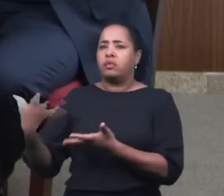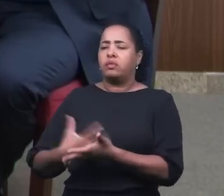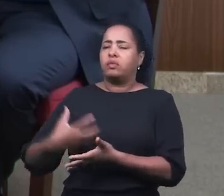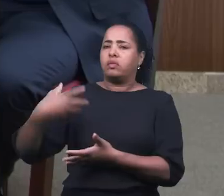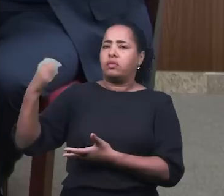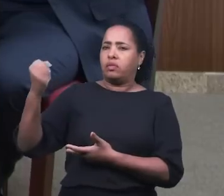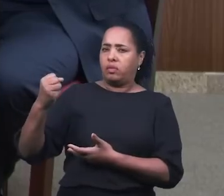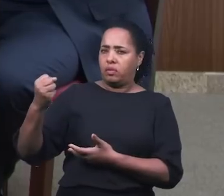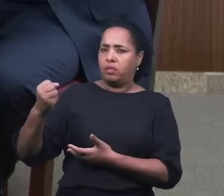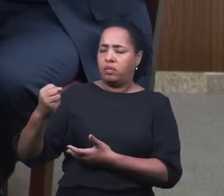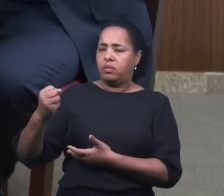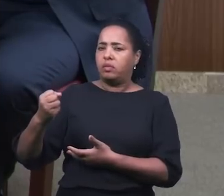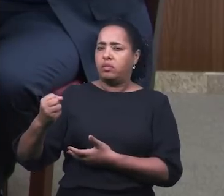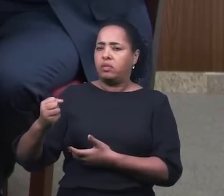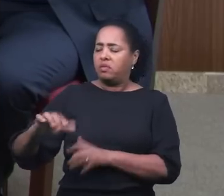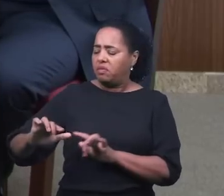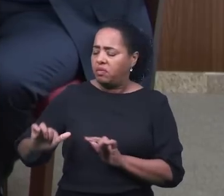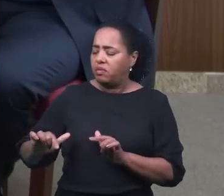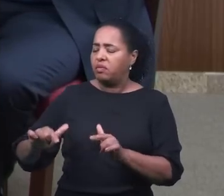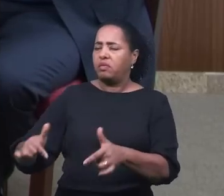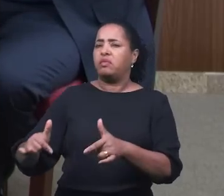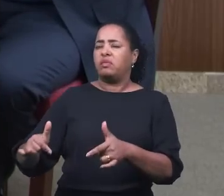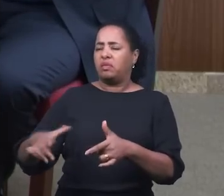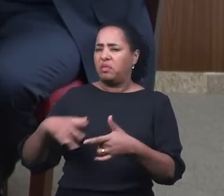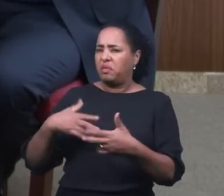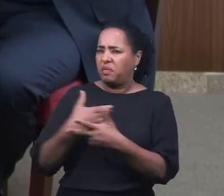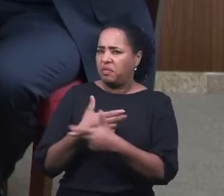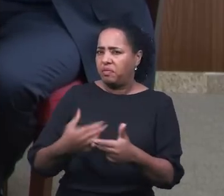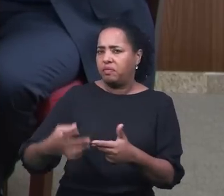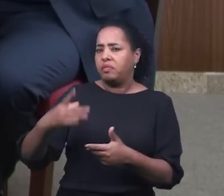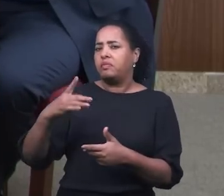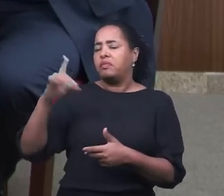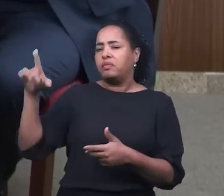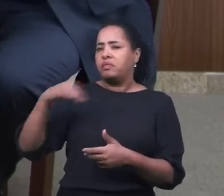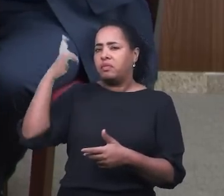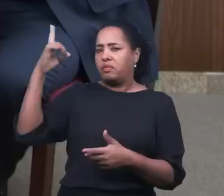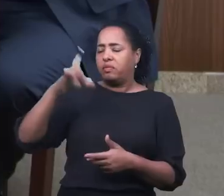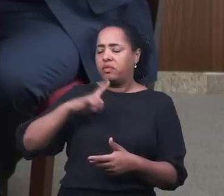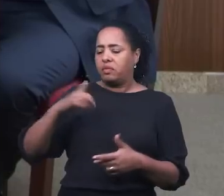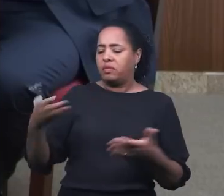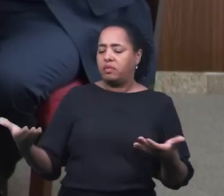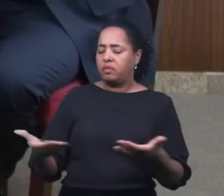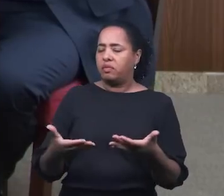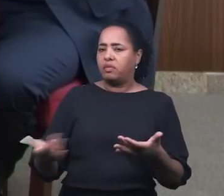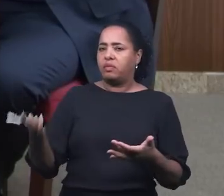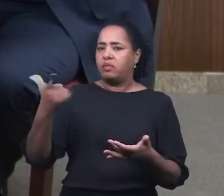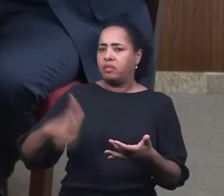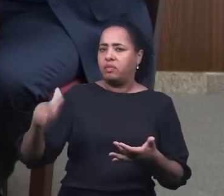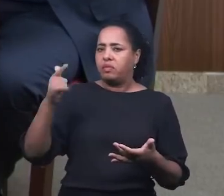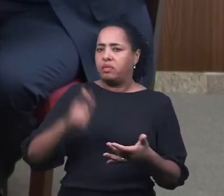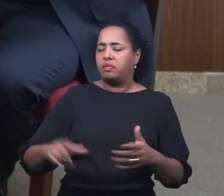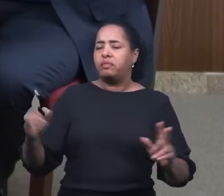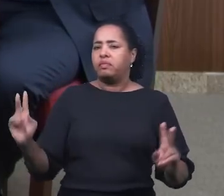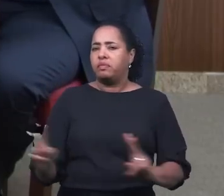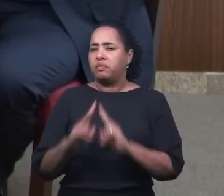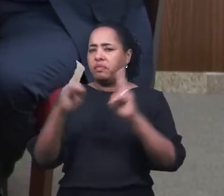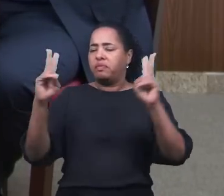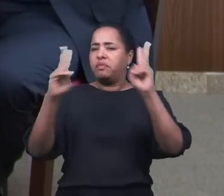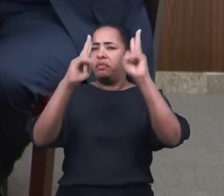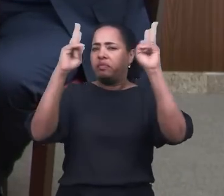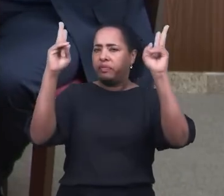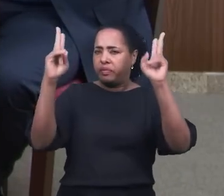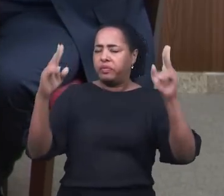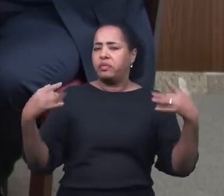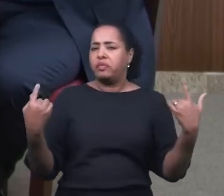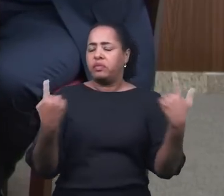arrebatada. Muitos feitos da obra de Davi têm sido repetidos agora no nosso meio. Vitórias contra